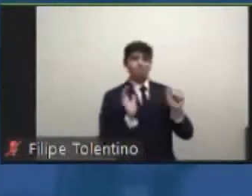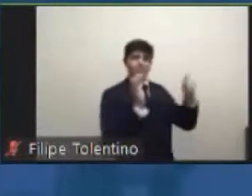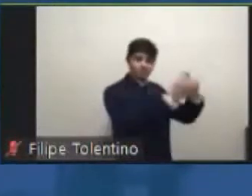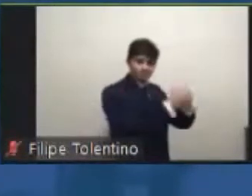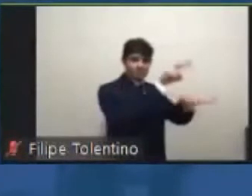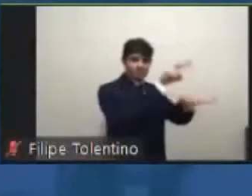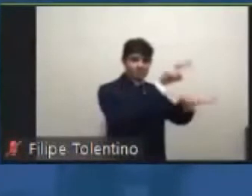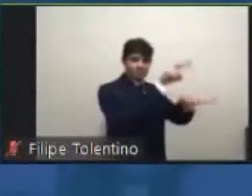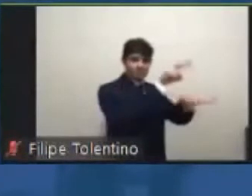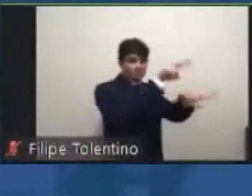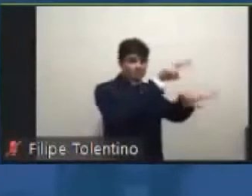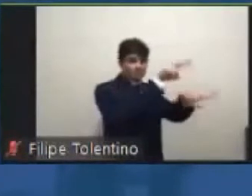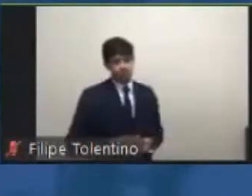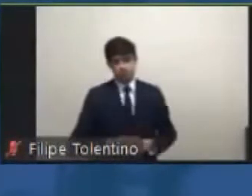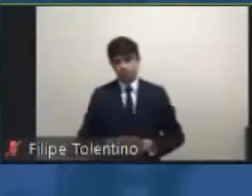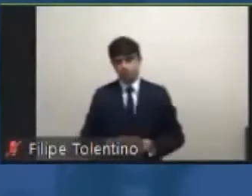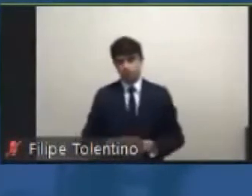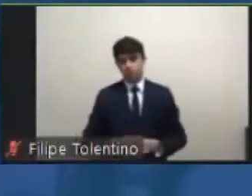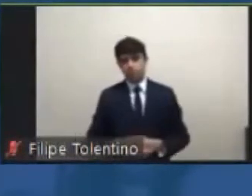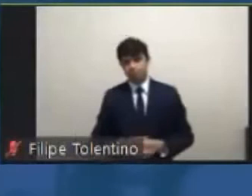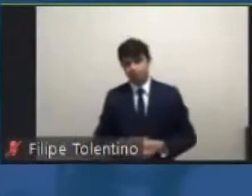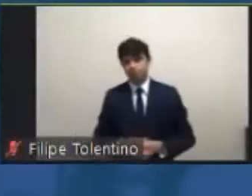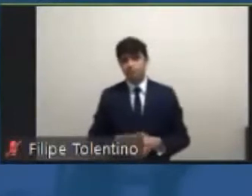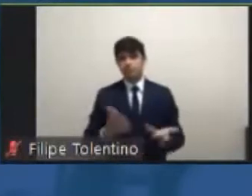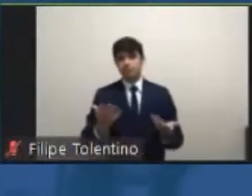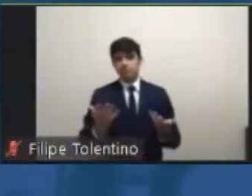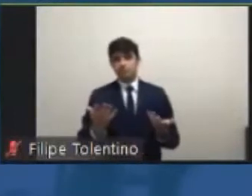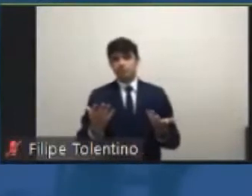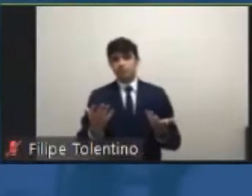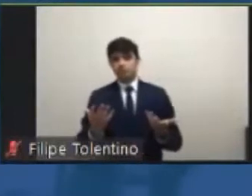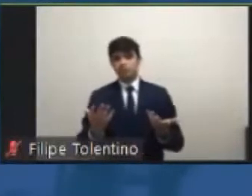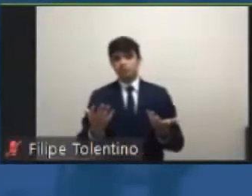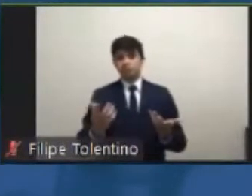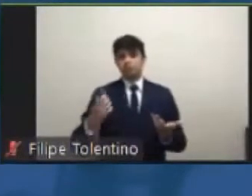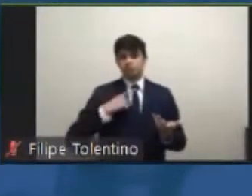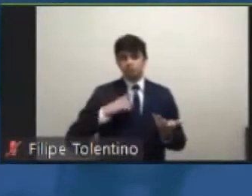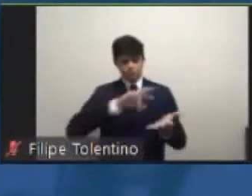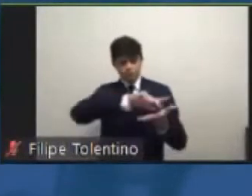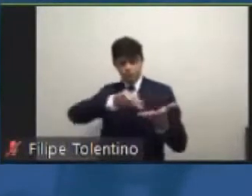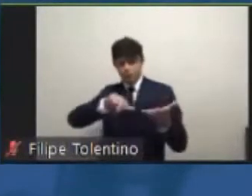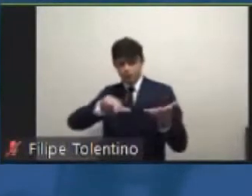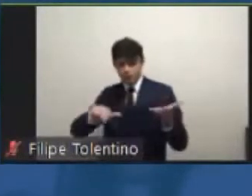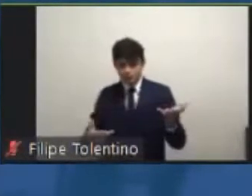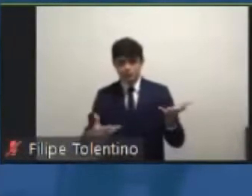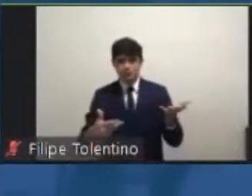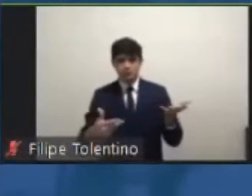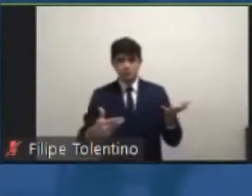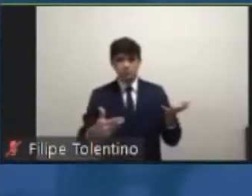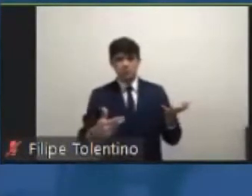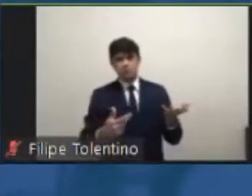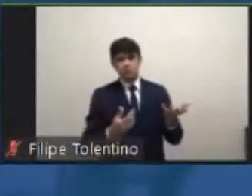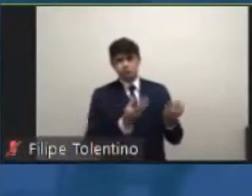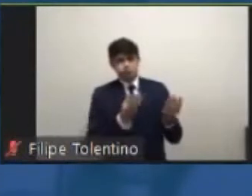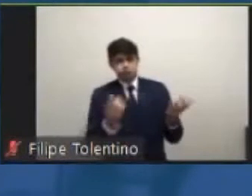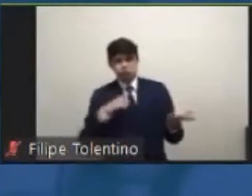Uma objeção que nós ouvimos muito é o seguinte: existem essas opções, essas alternativas, opções de tratamento sem sangue, mas